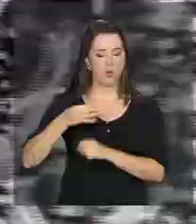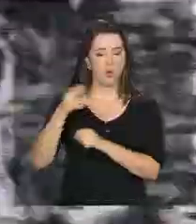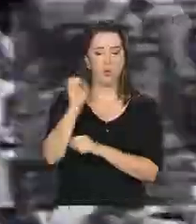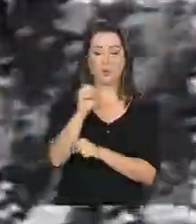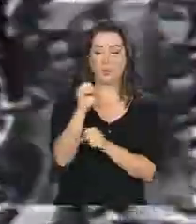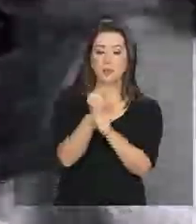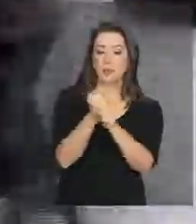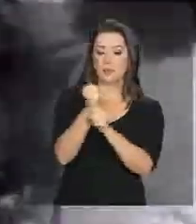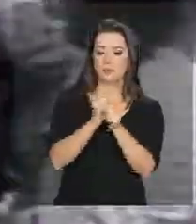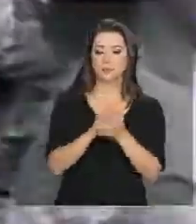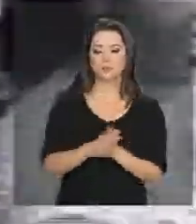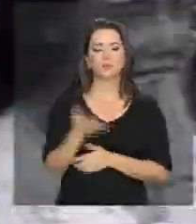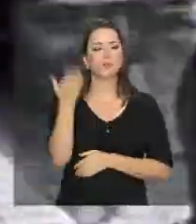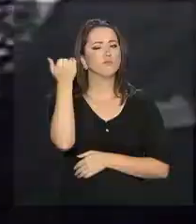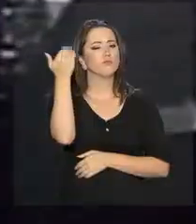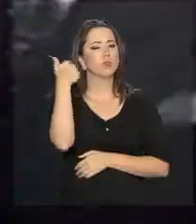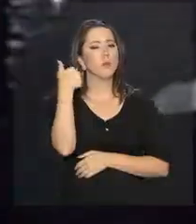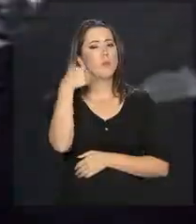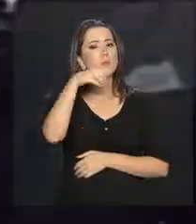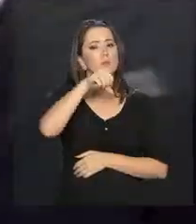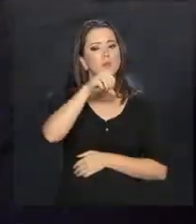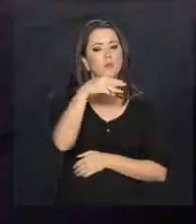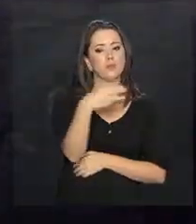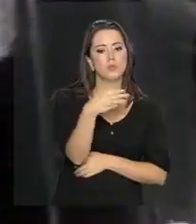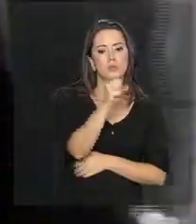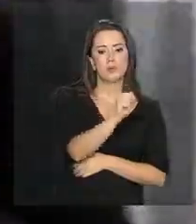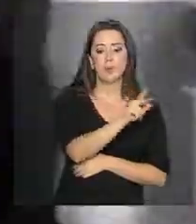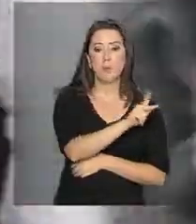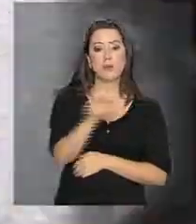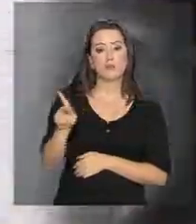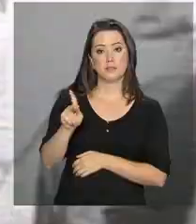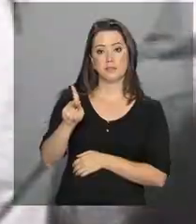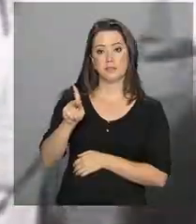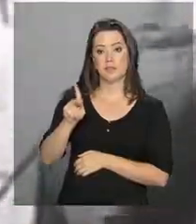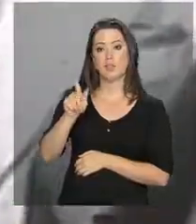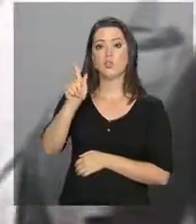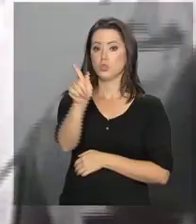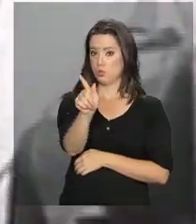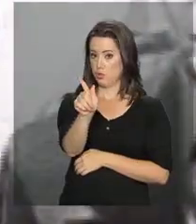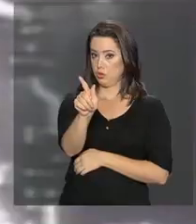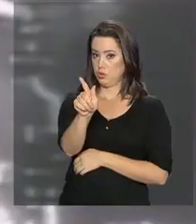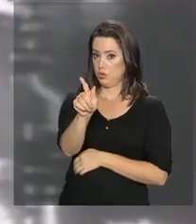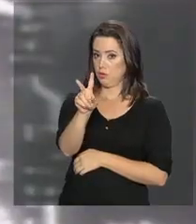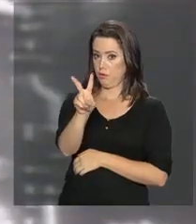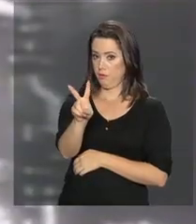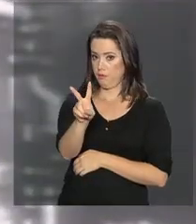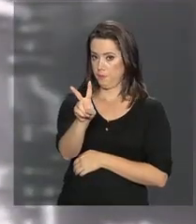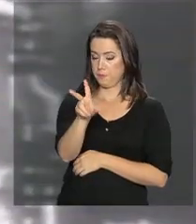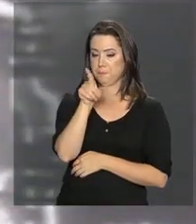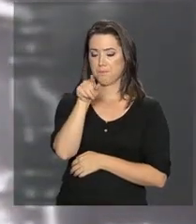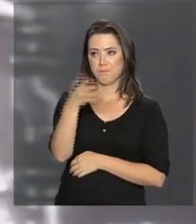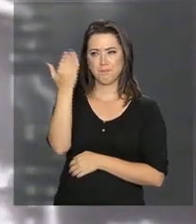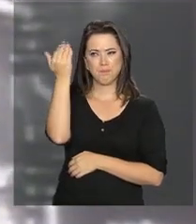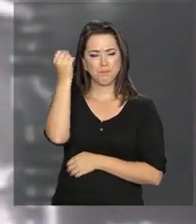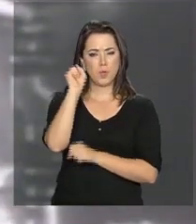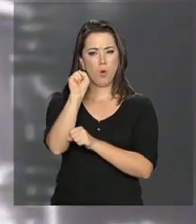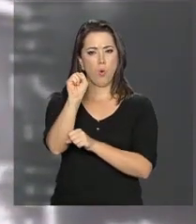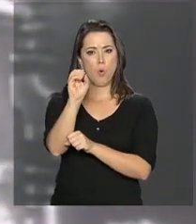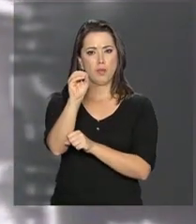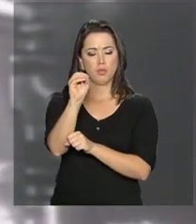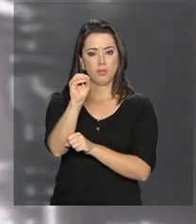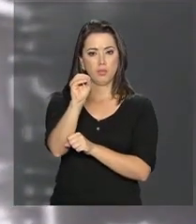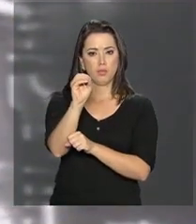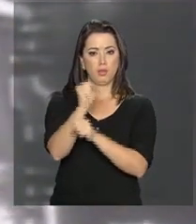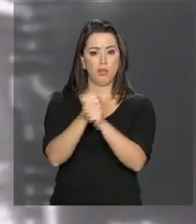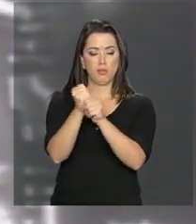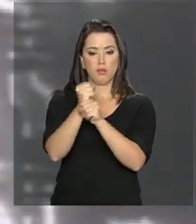o ano era 1938 presidente getúlio vargas há 80 anos era criado o gabinete de segurança